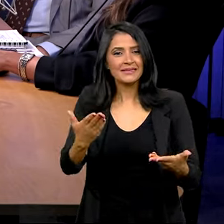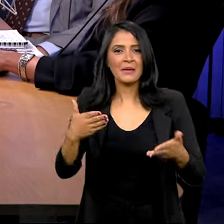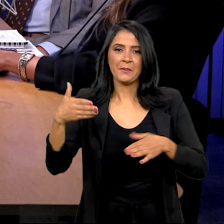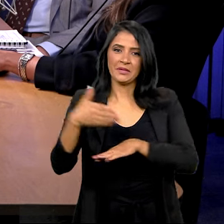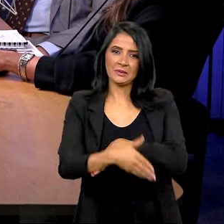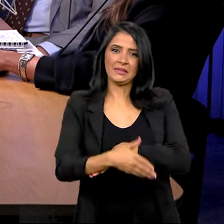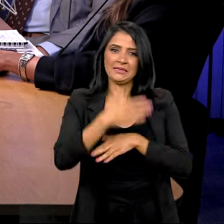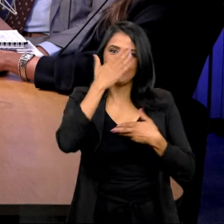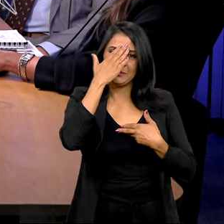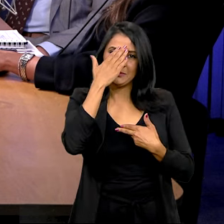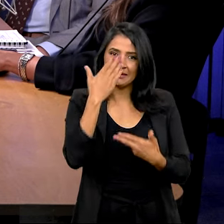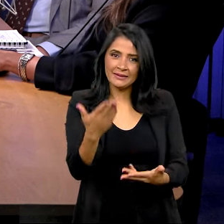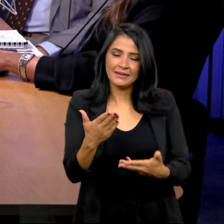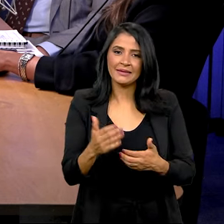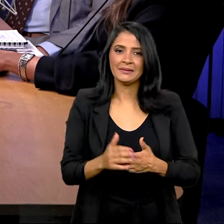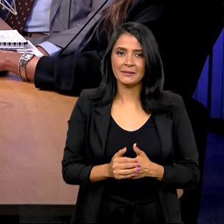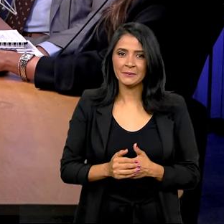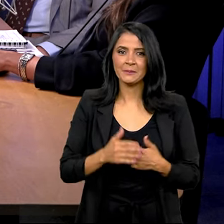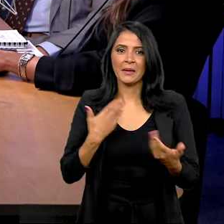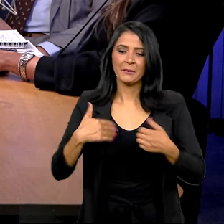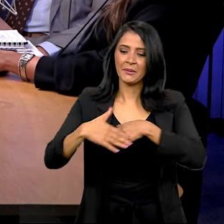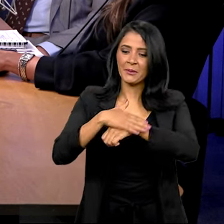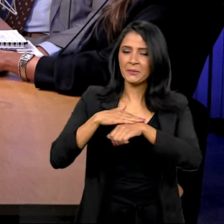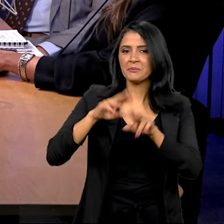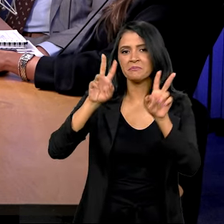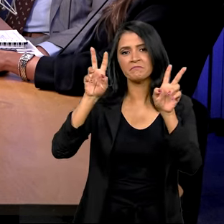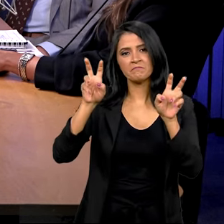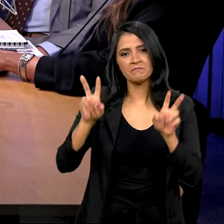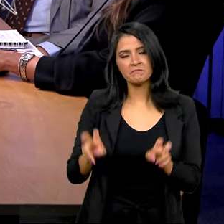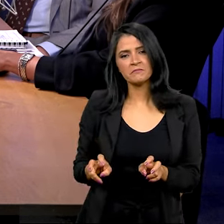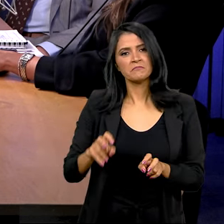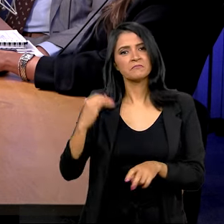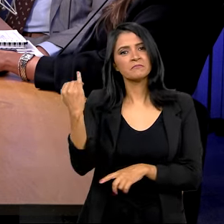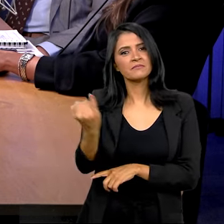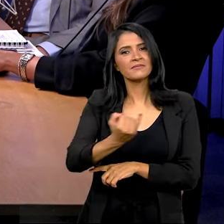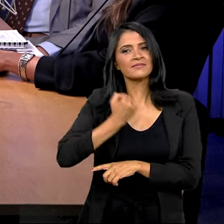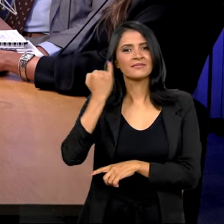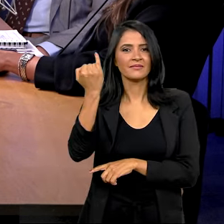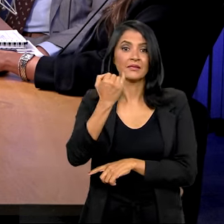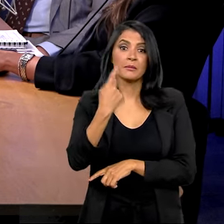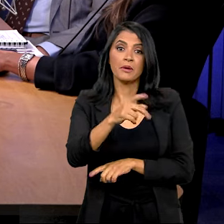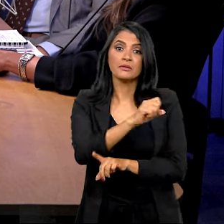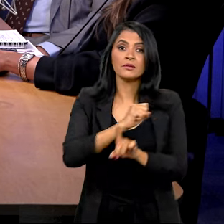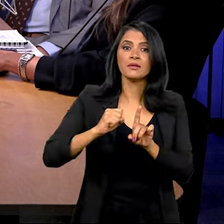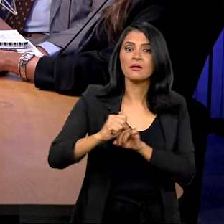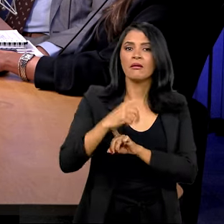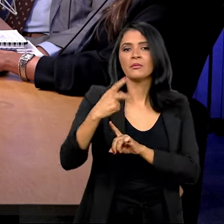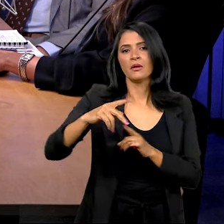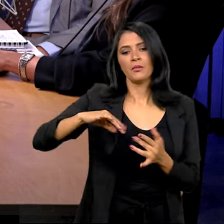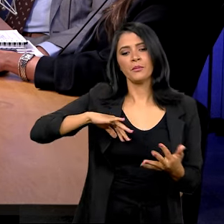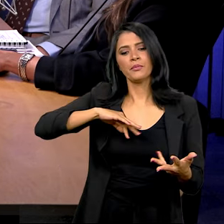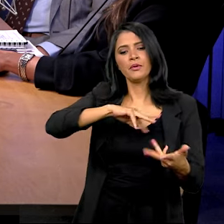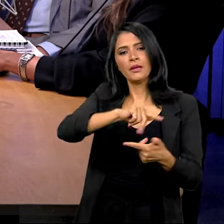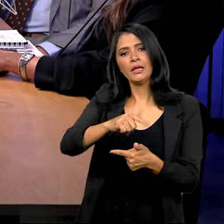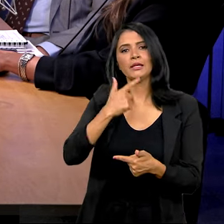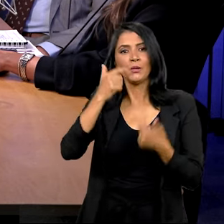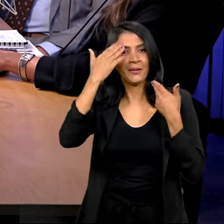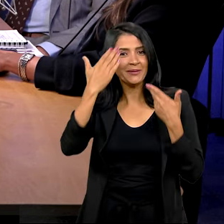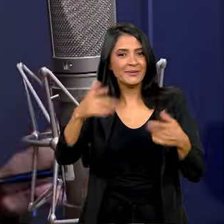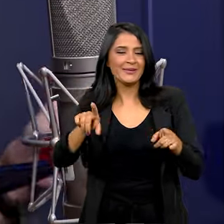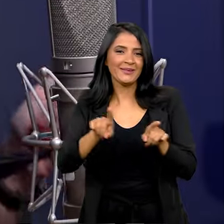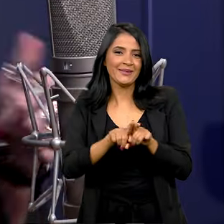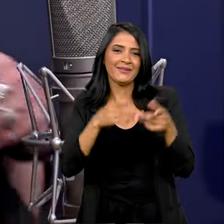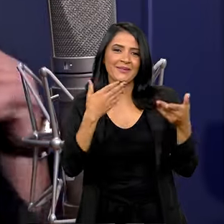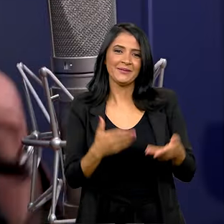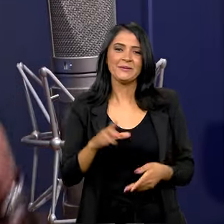pela participação muito obrigada pela conversa sobre temas tão relevantes paraas sociedades pro planeta eu vou